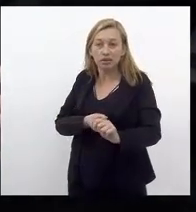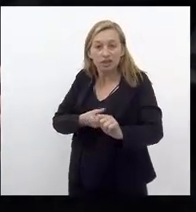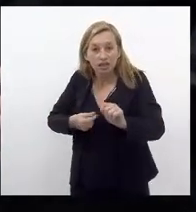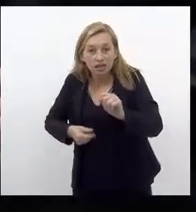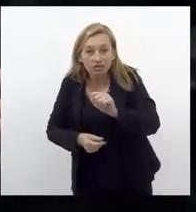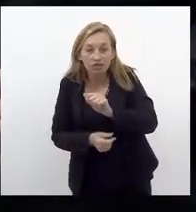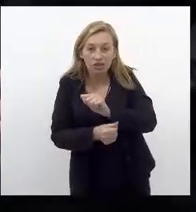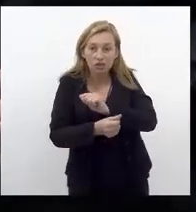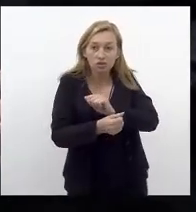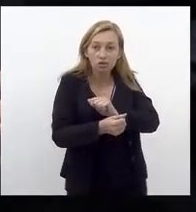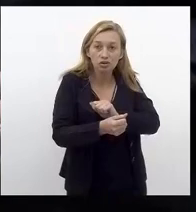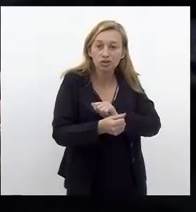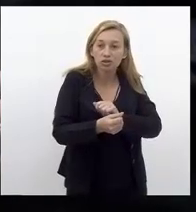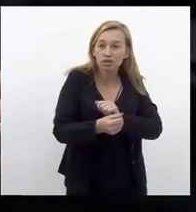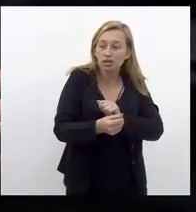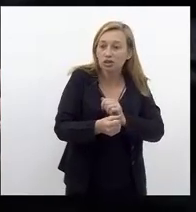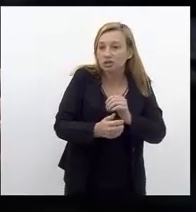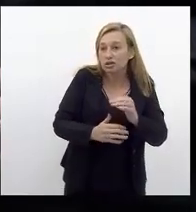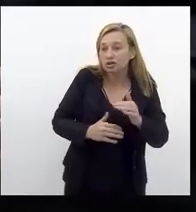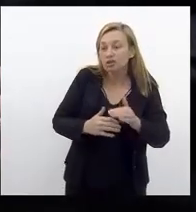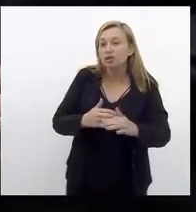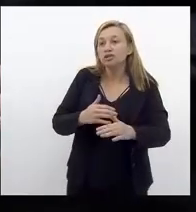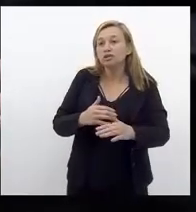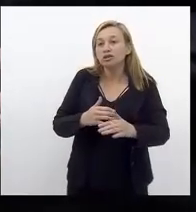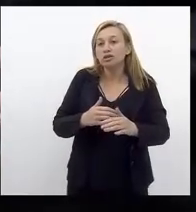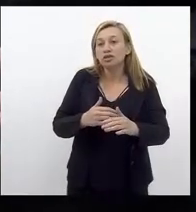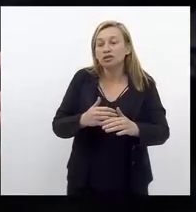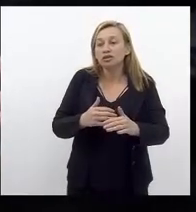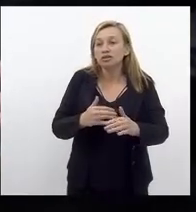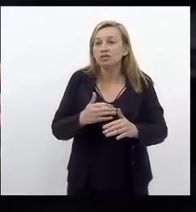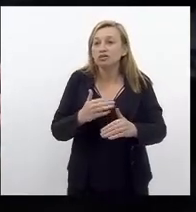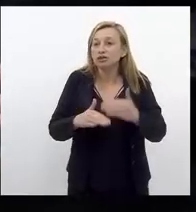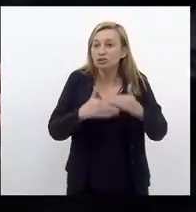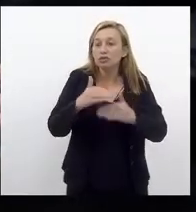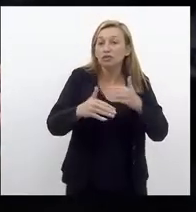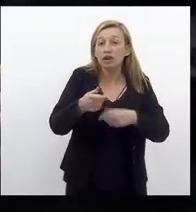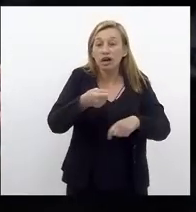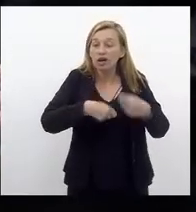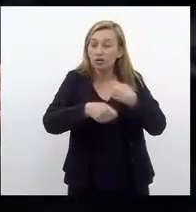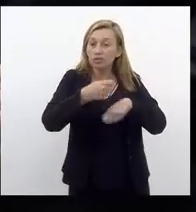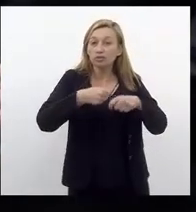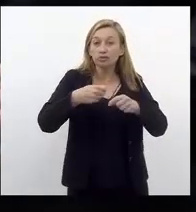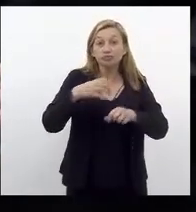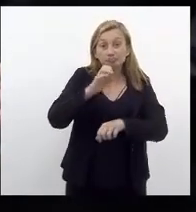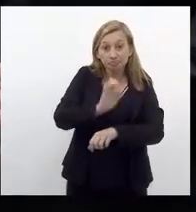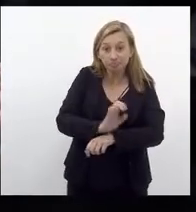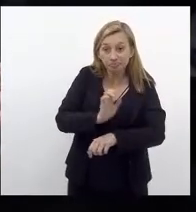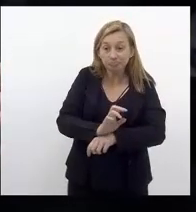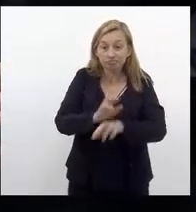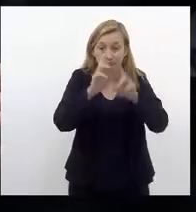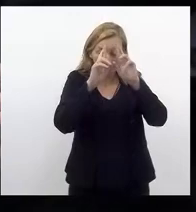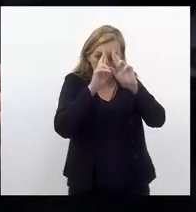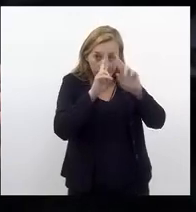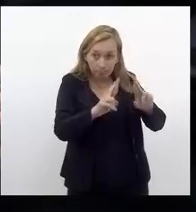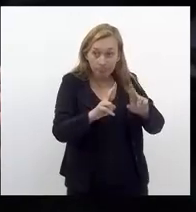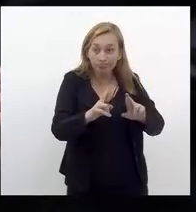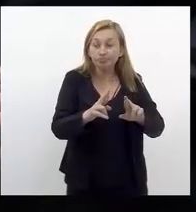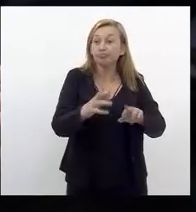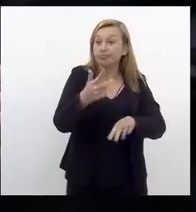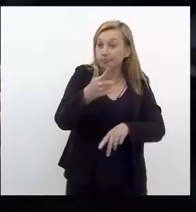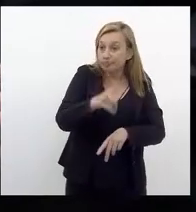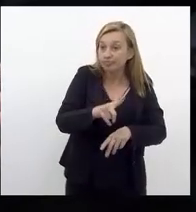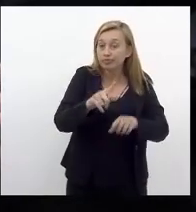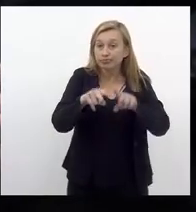investidores fomentar novamente a a economia do Estado respeitar nova